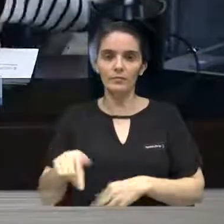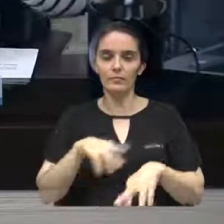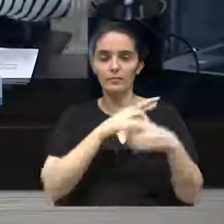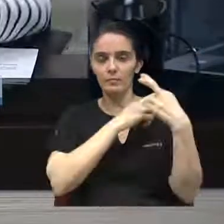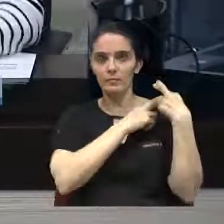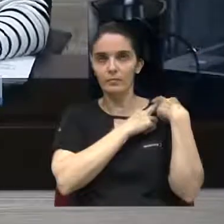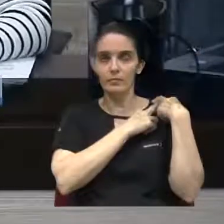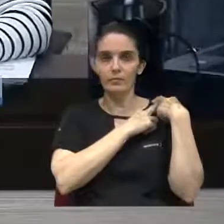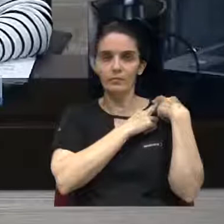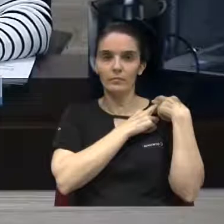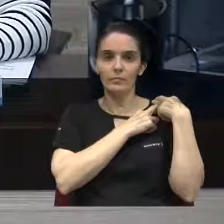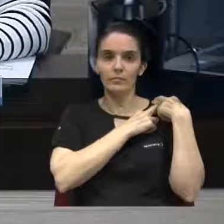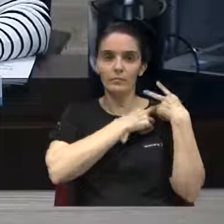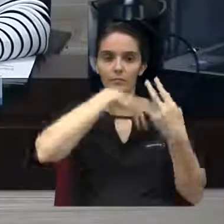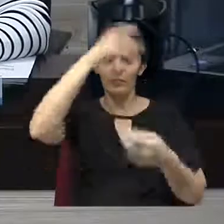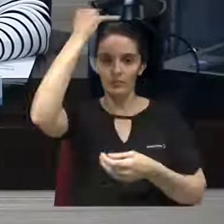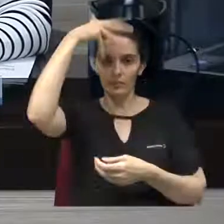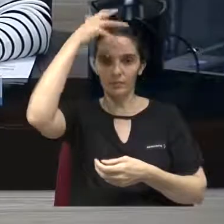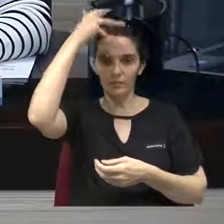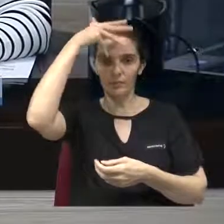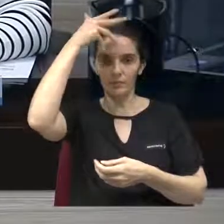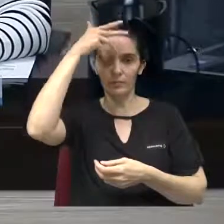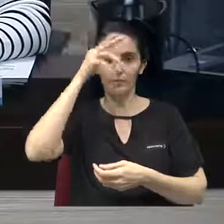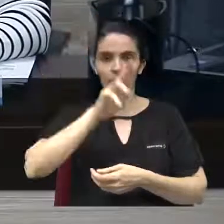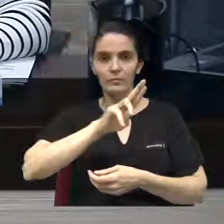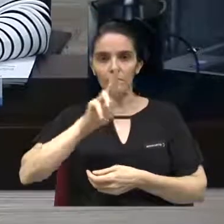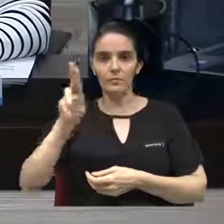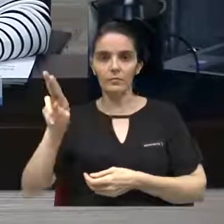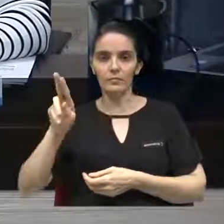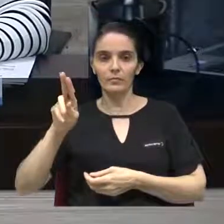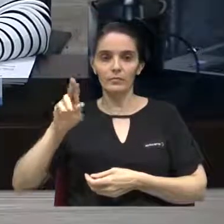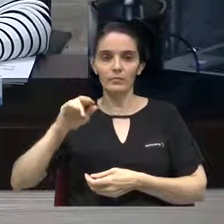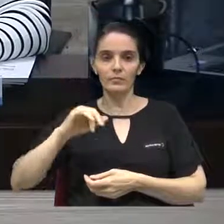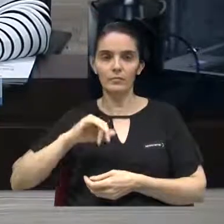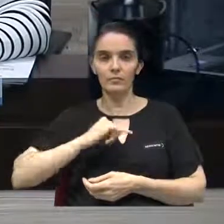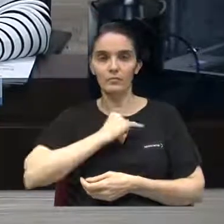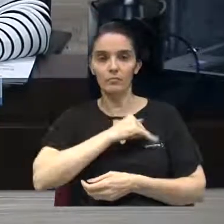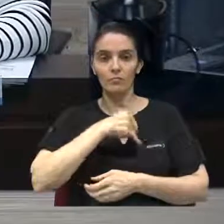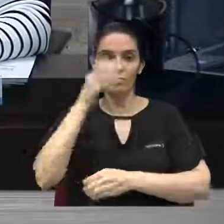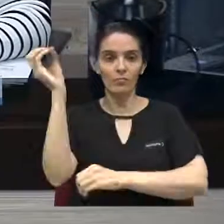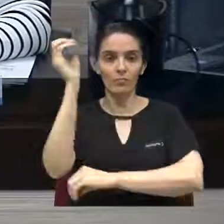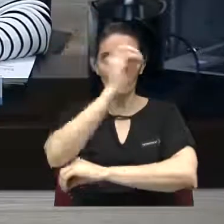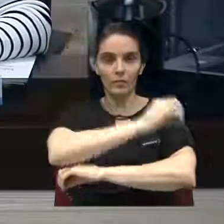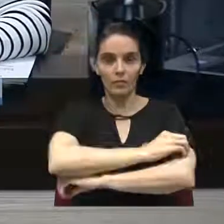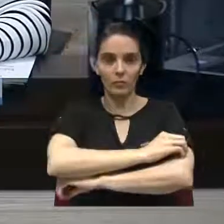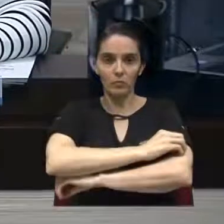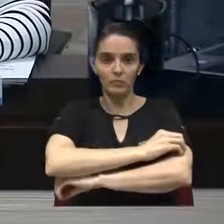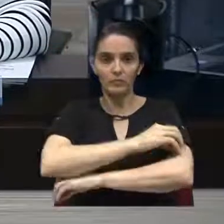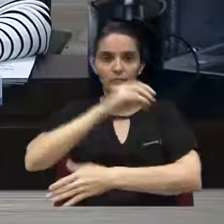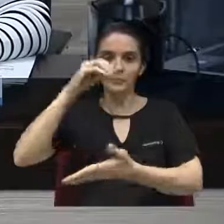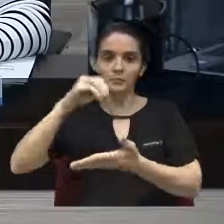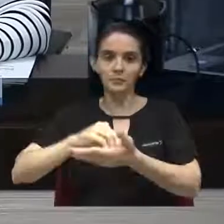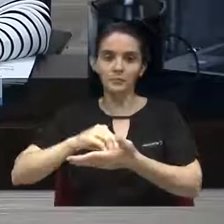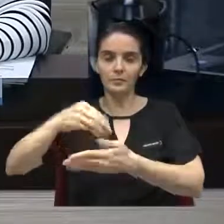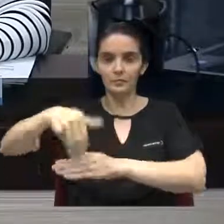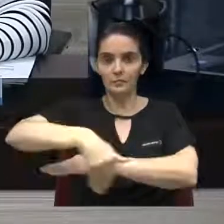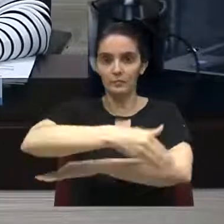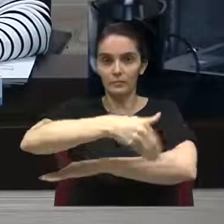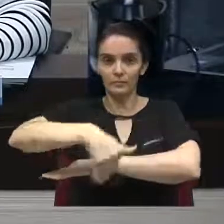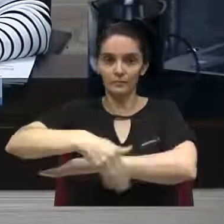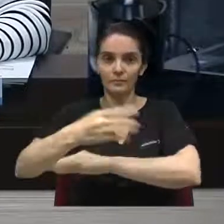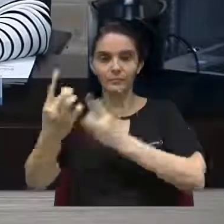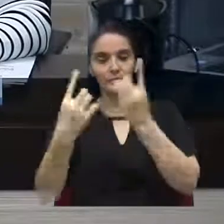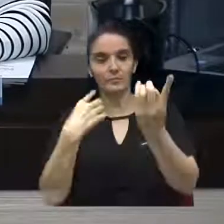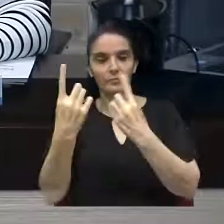96/2017, de autoria da nova vereadora Érica Cristina Tanque Moya, que perpetua o nome de Barão de São João do Rio Claro em uma